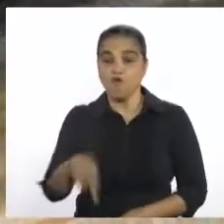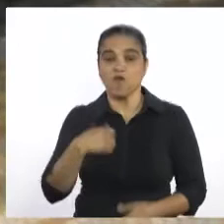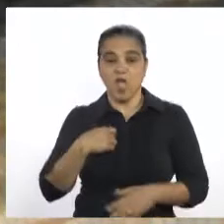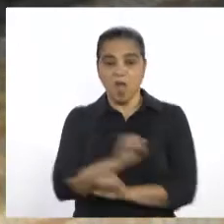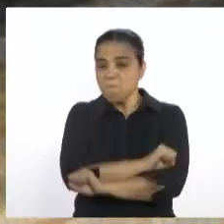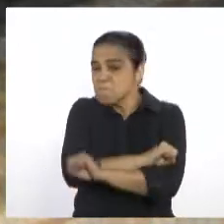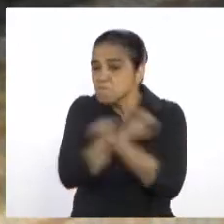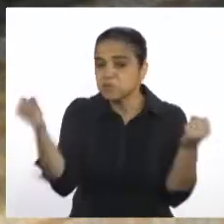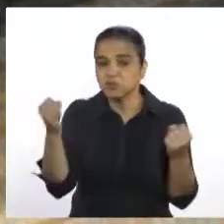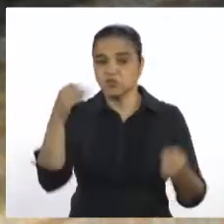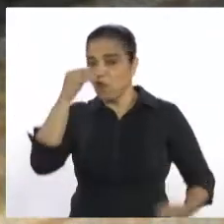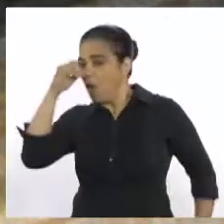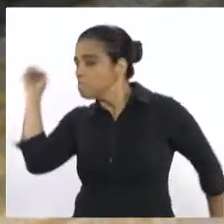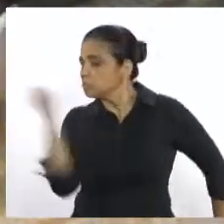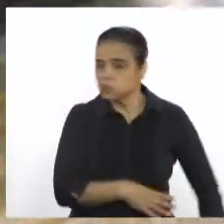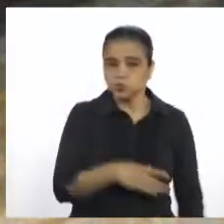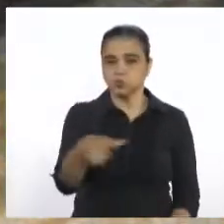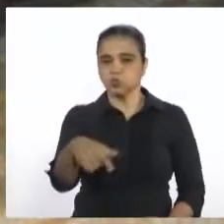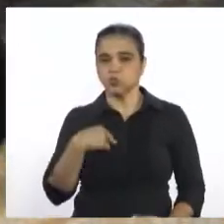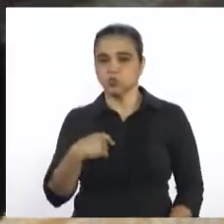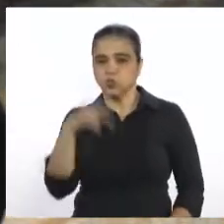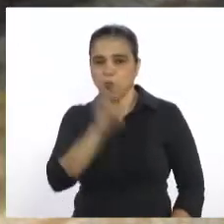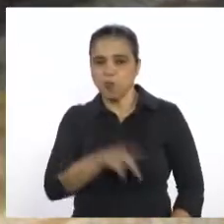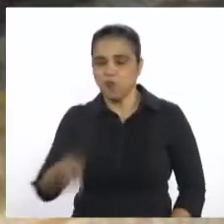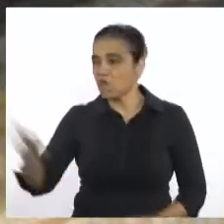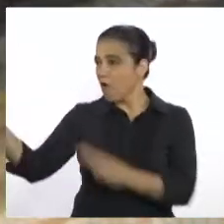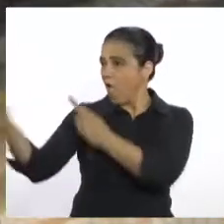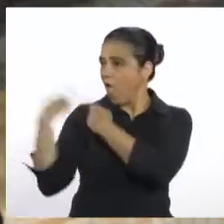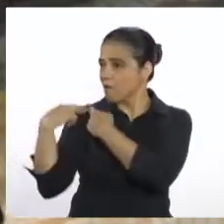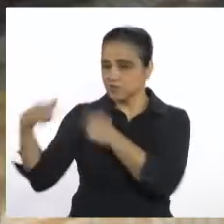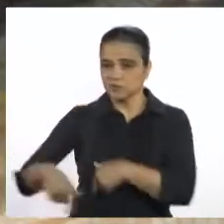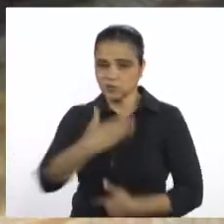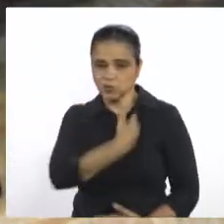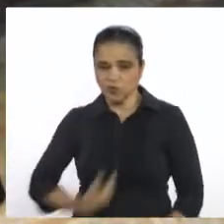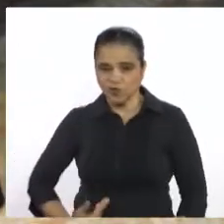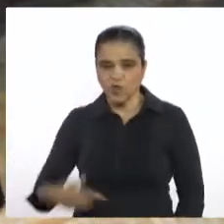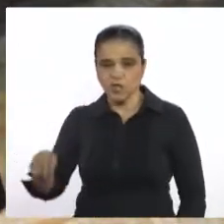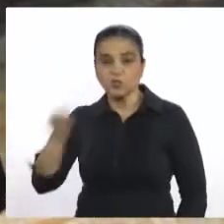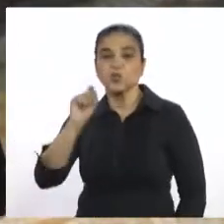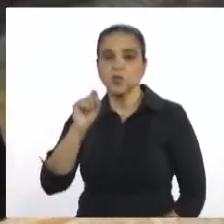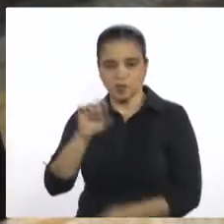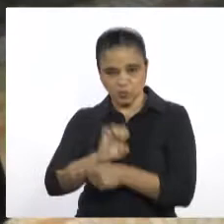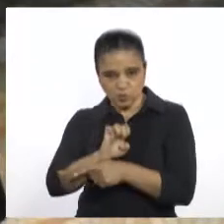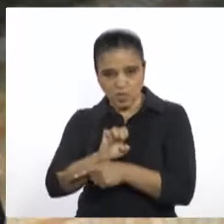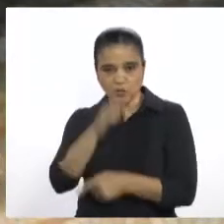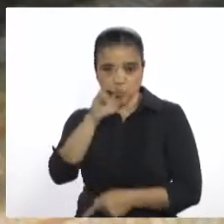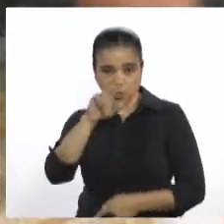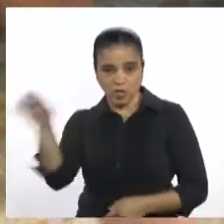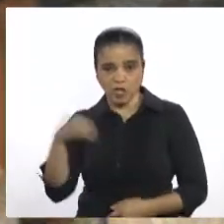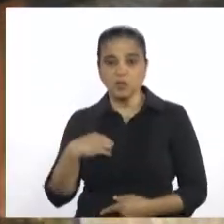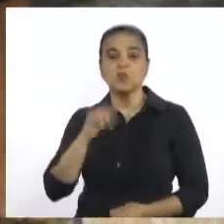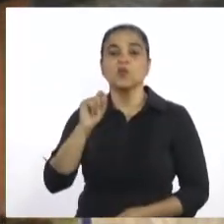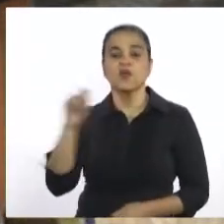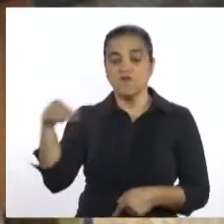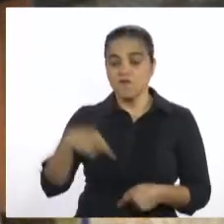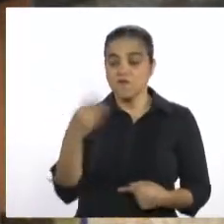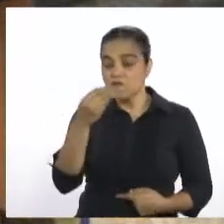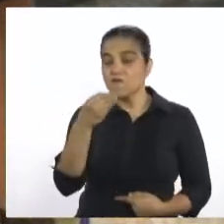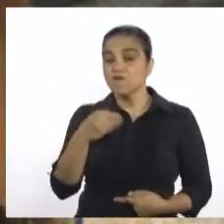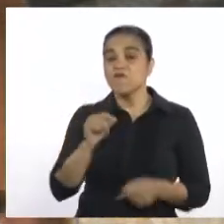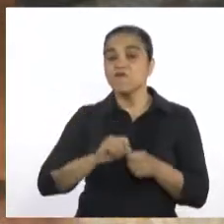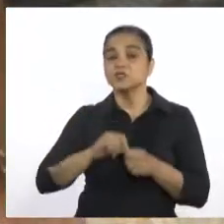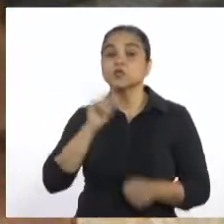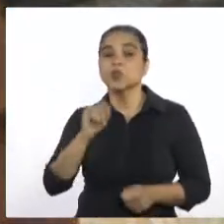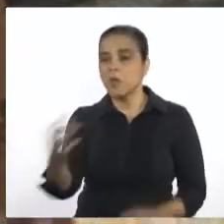é um pouco caso. Vem um representante aqui do Estado, você sabe o que, que eles estão fazendo da gente?